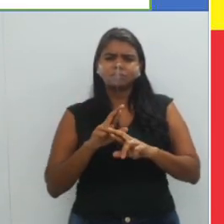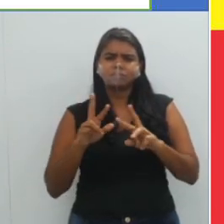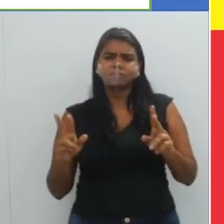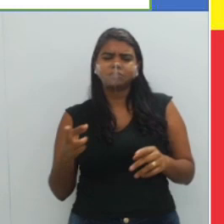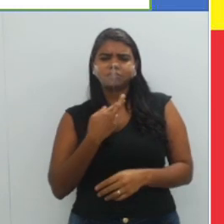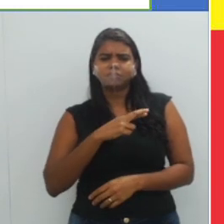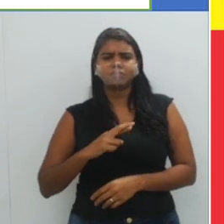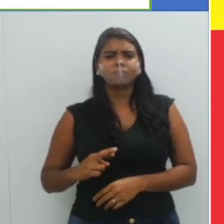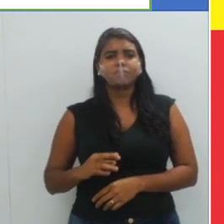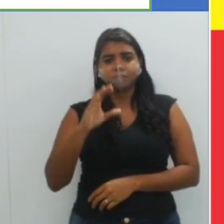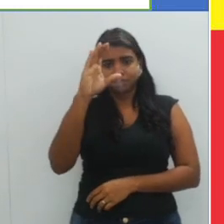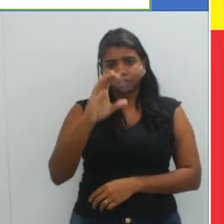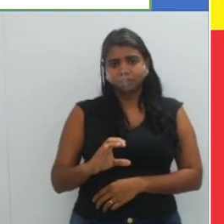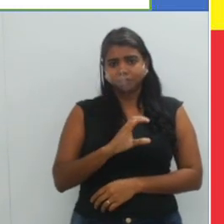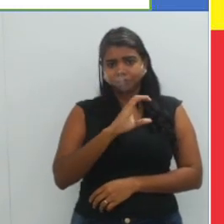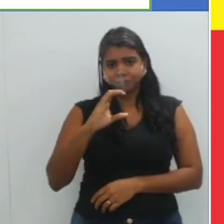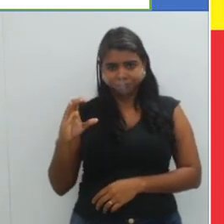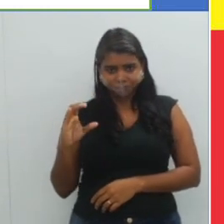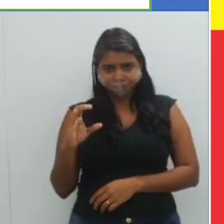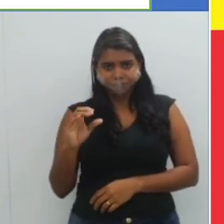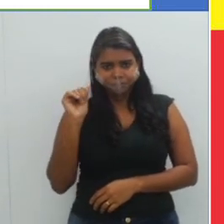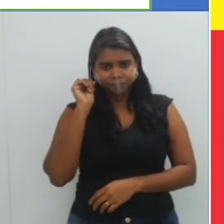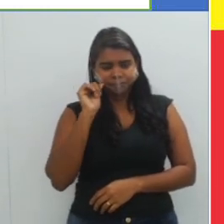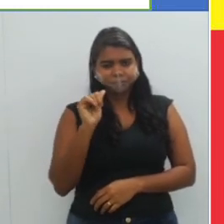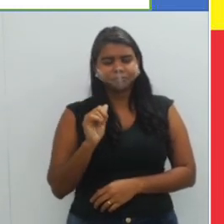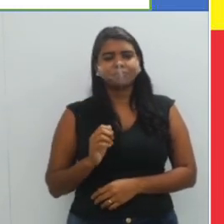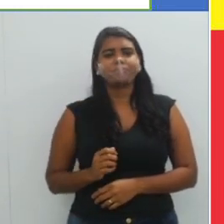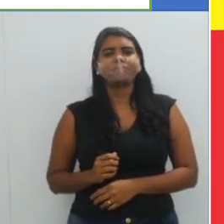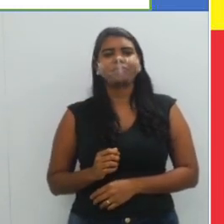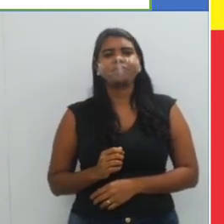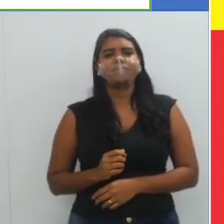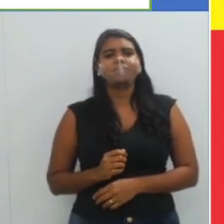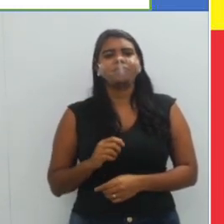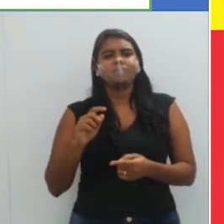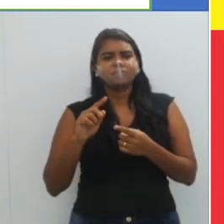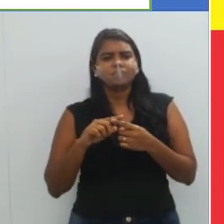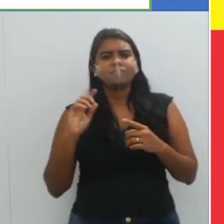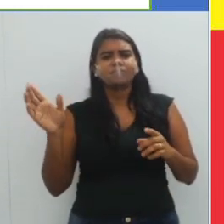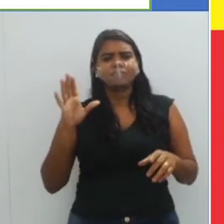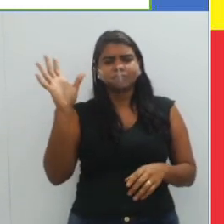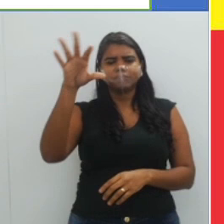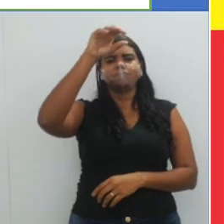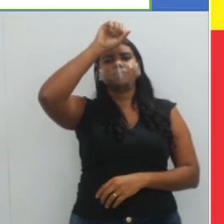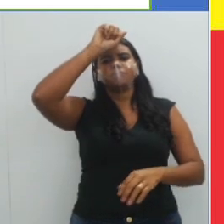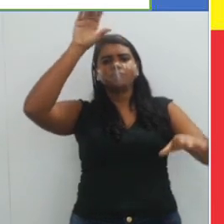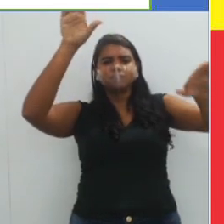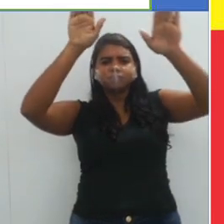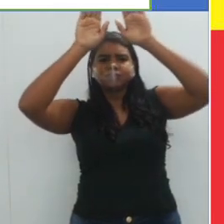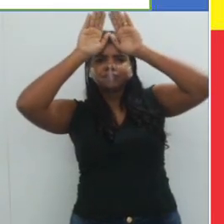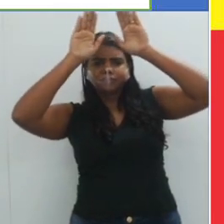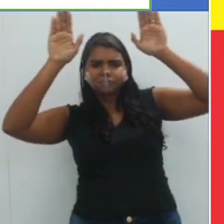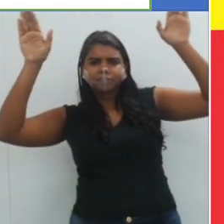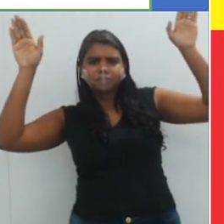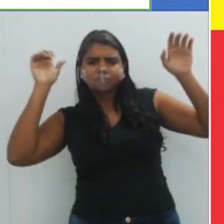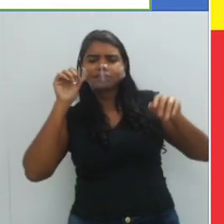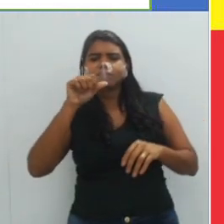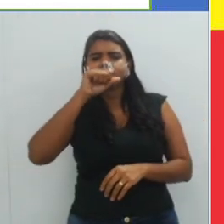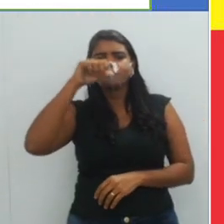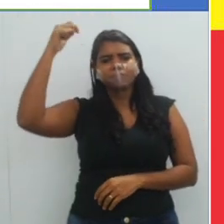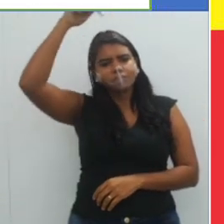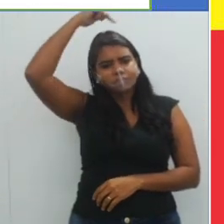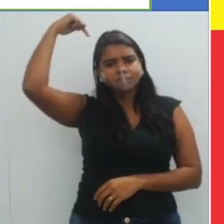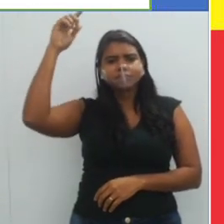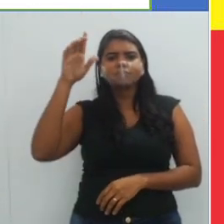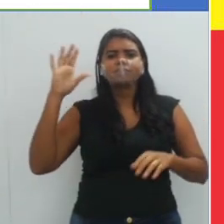da Igreja Católica, uma freira, uma religiosa, certo? E nós temos uma Ialorixá, mais conhecida como Mãe de